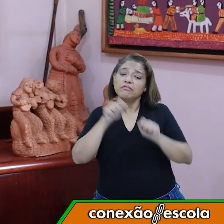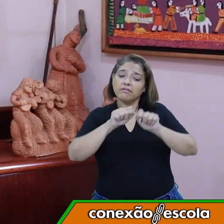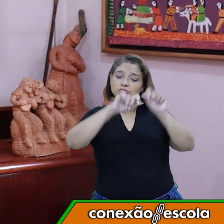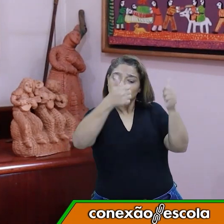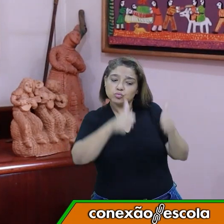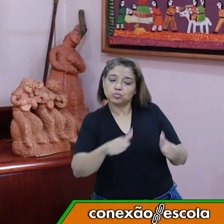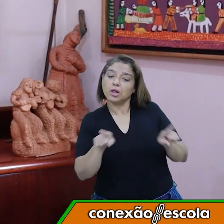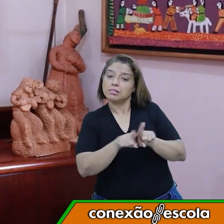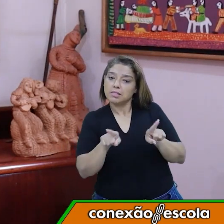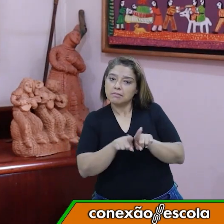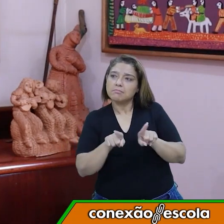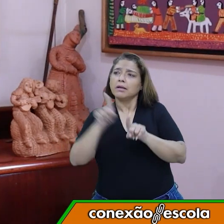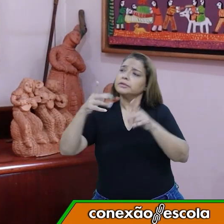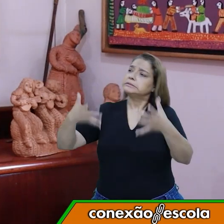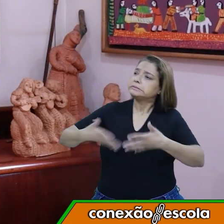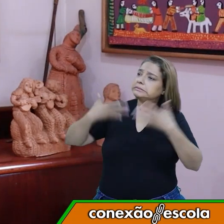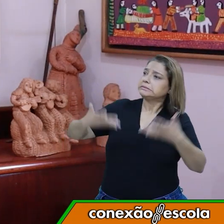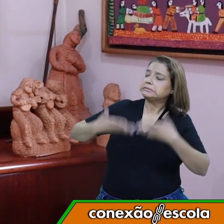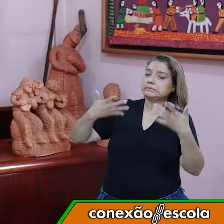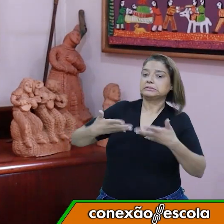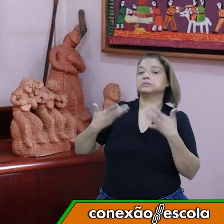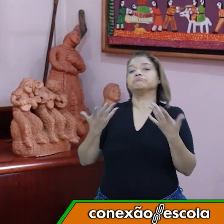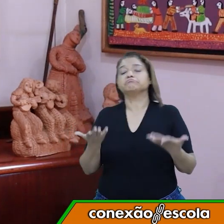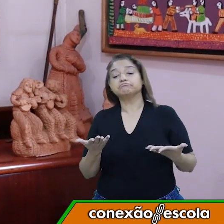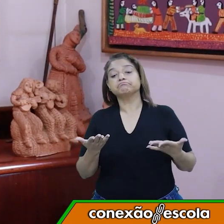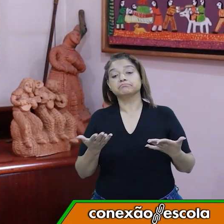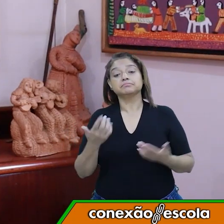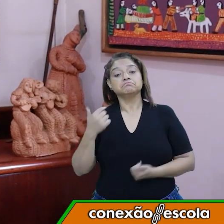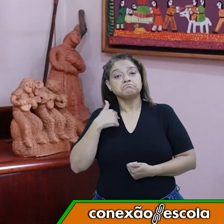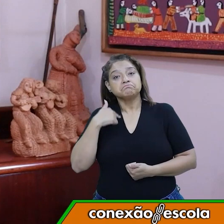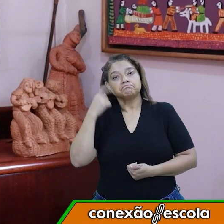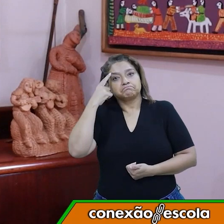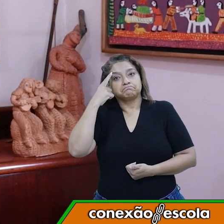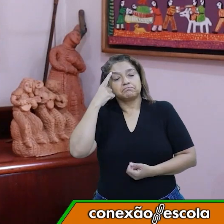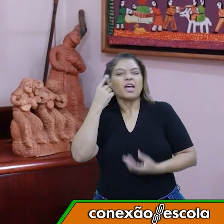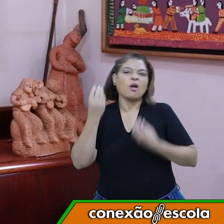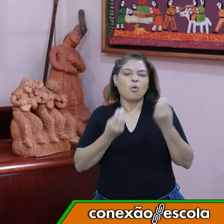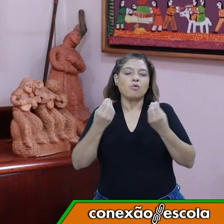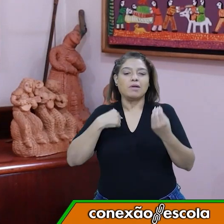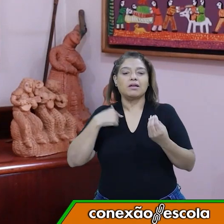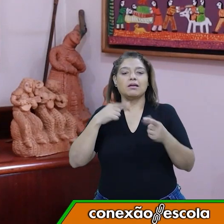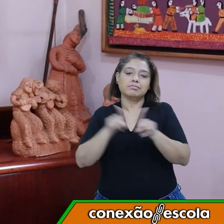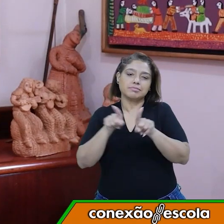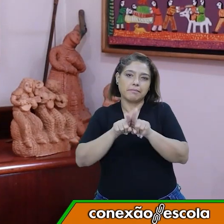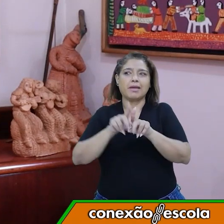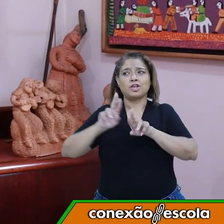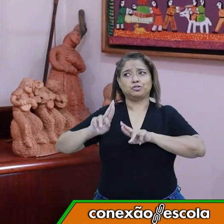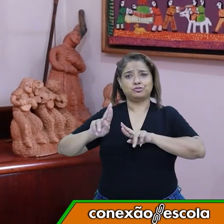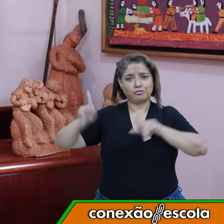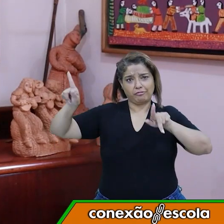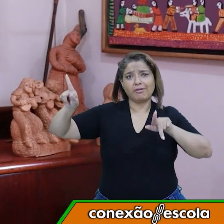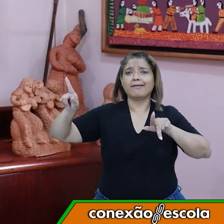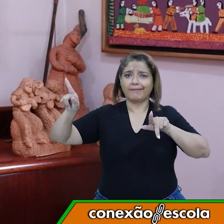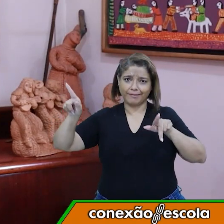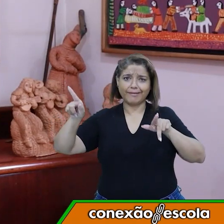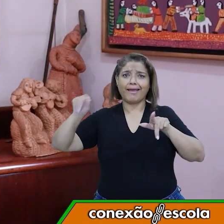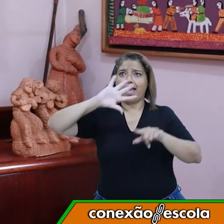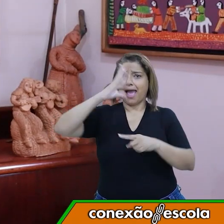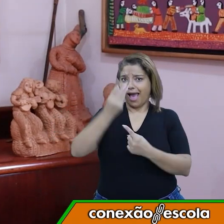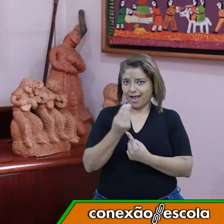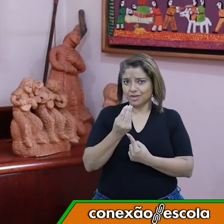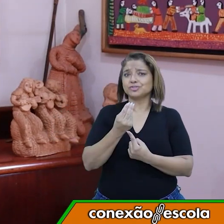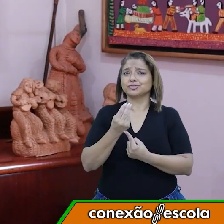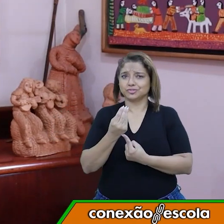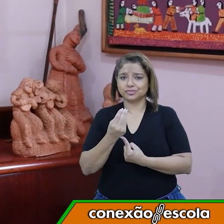faz escultura? Eu comecei a fazer escultura, incentivado por ele. E fui criando meu mundo, então meu mundo é